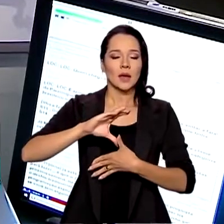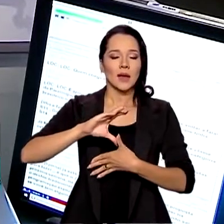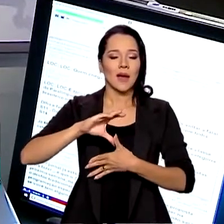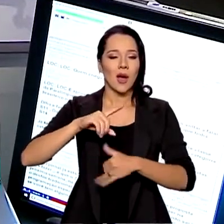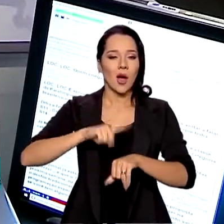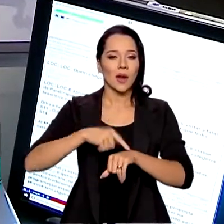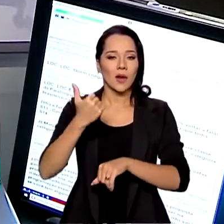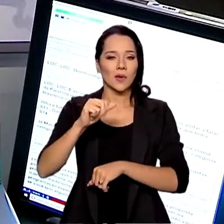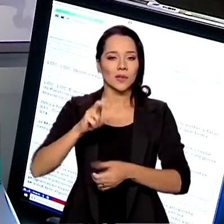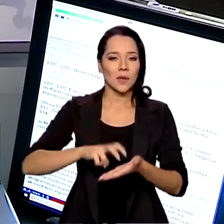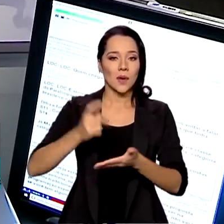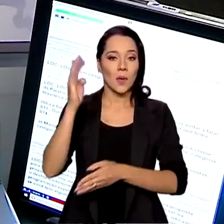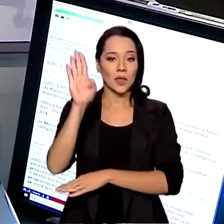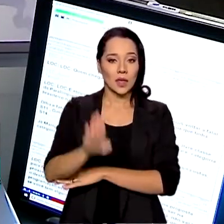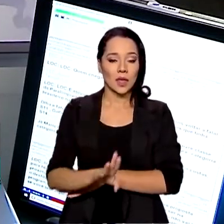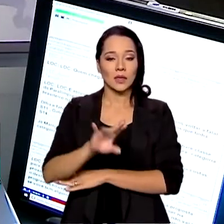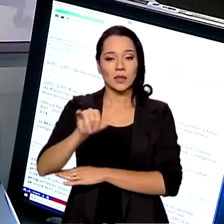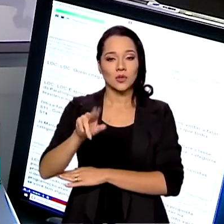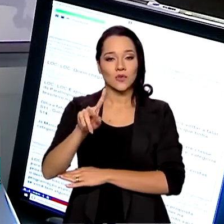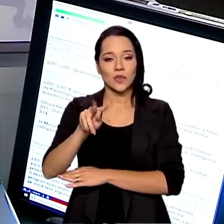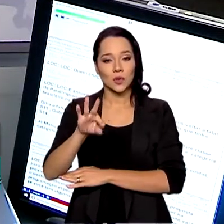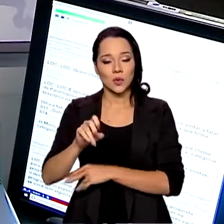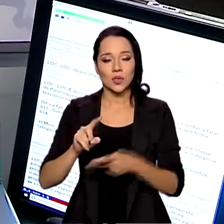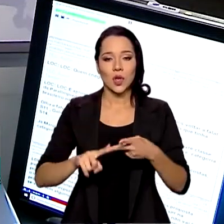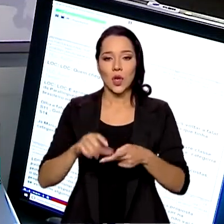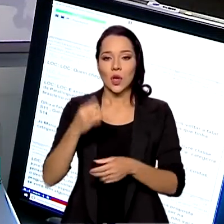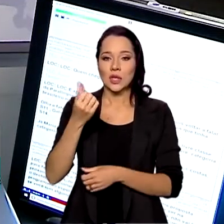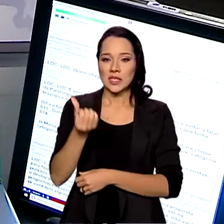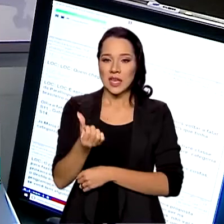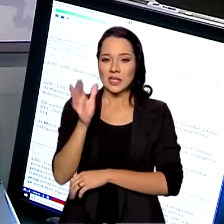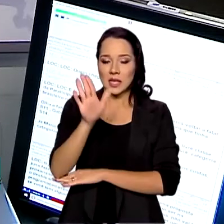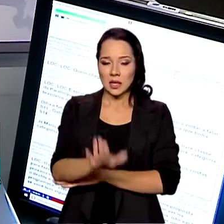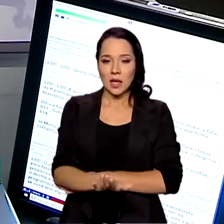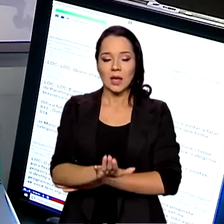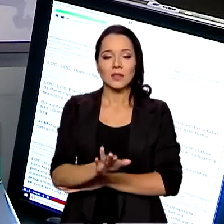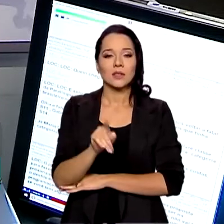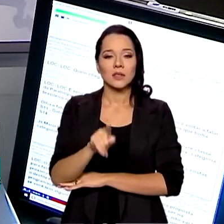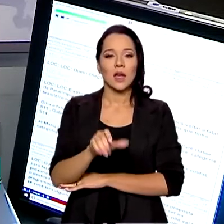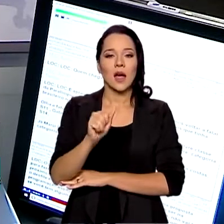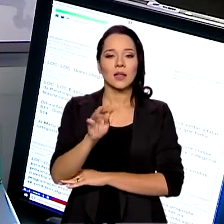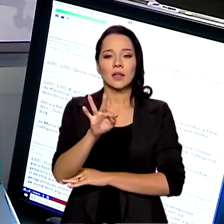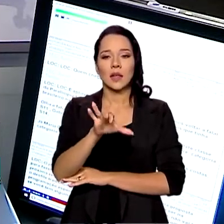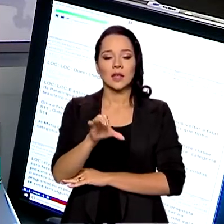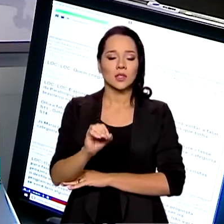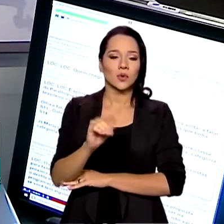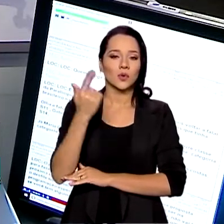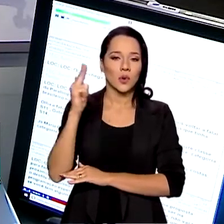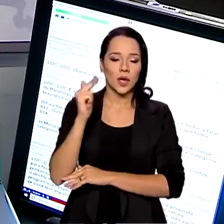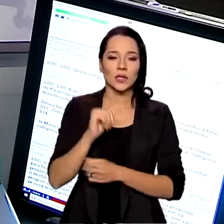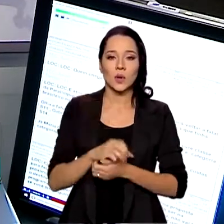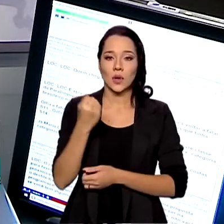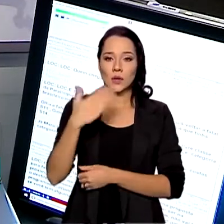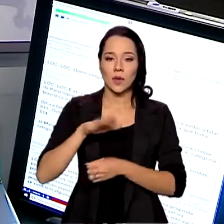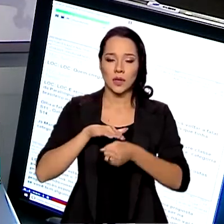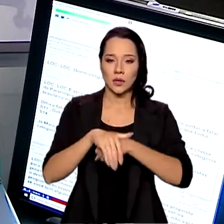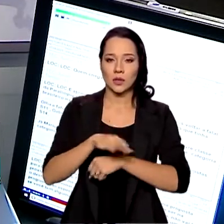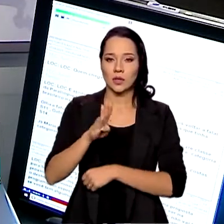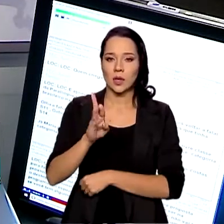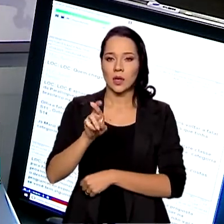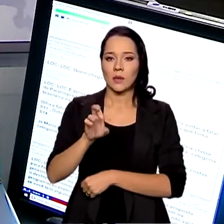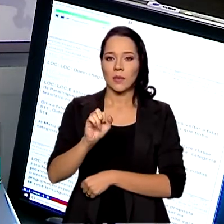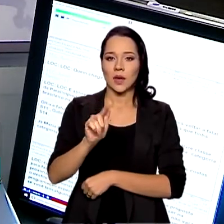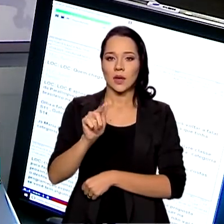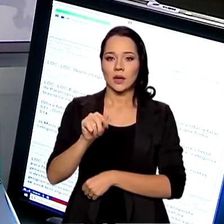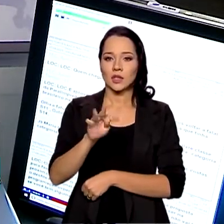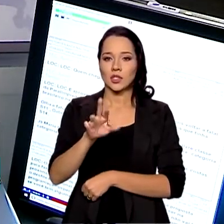Às 16h, tem Juventude e São Paulo. Às 18h15, Atlético Goianiense e Internacional. 20h30, Bragantino